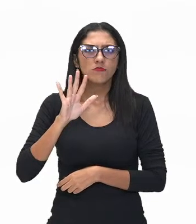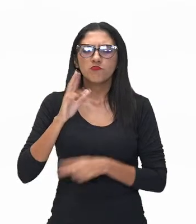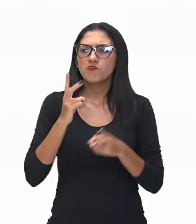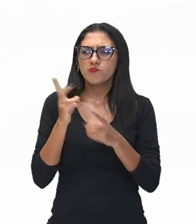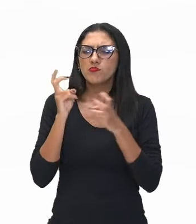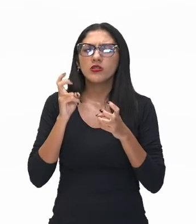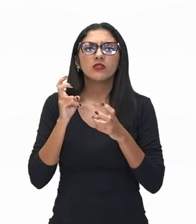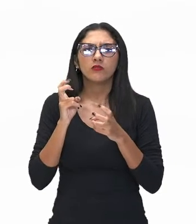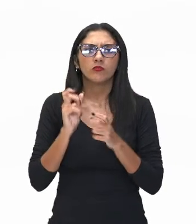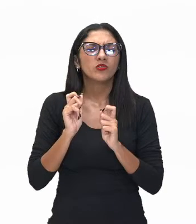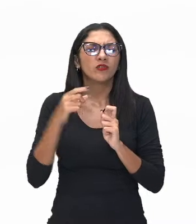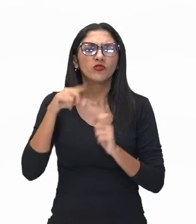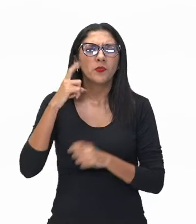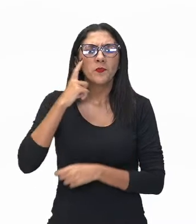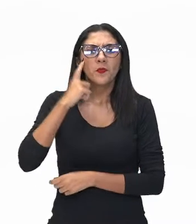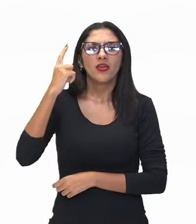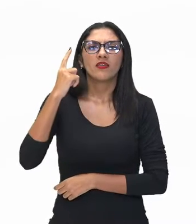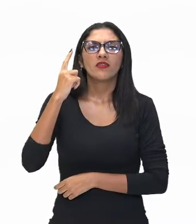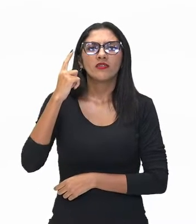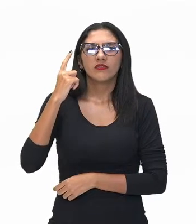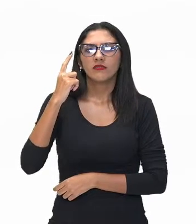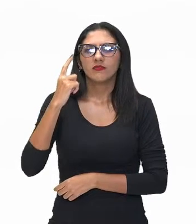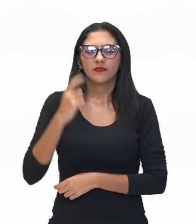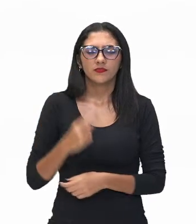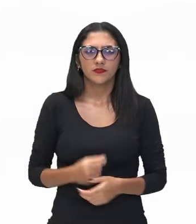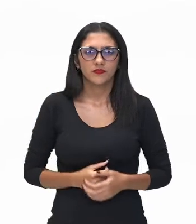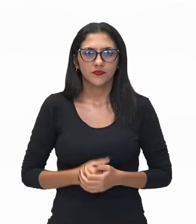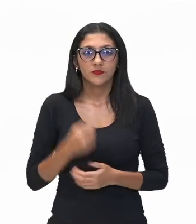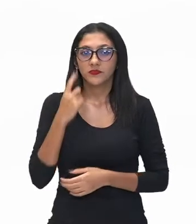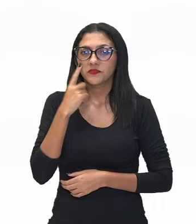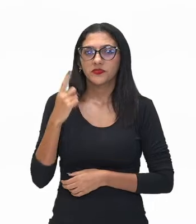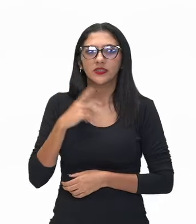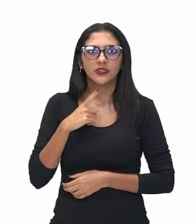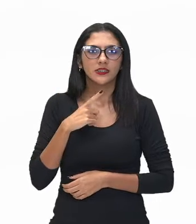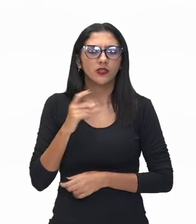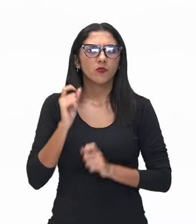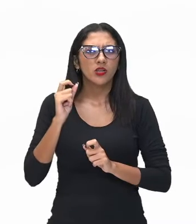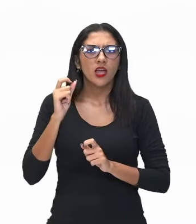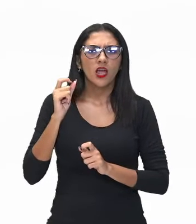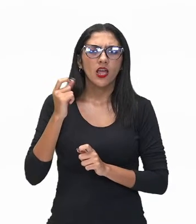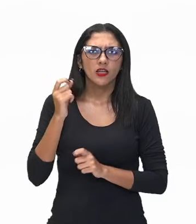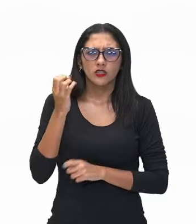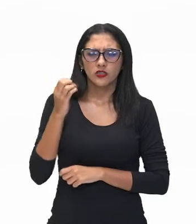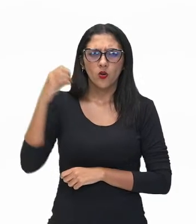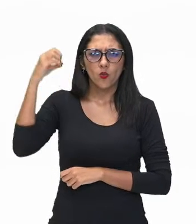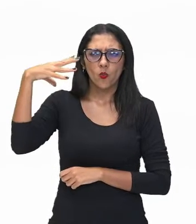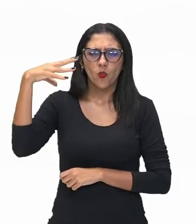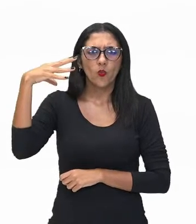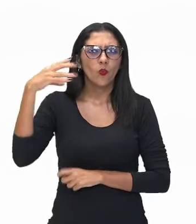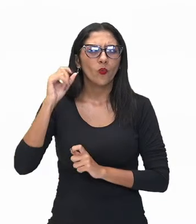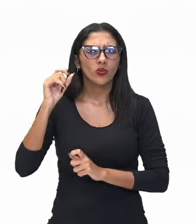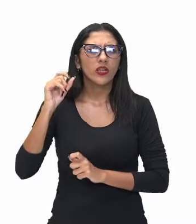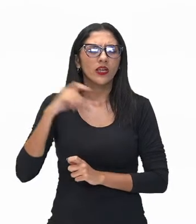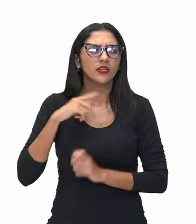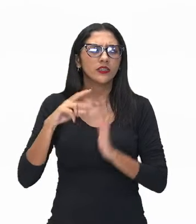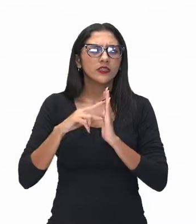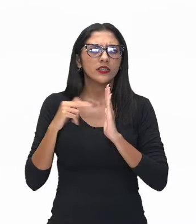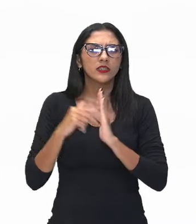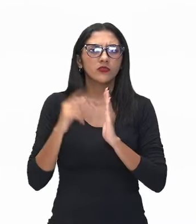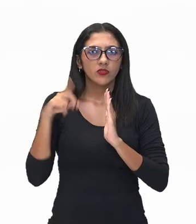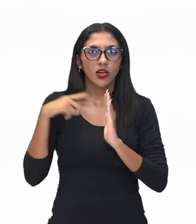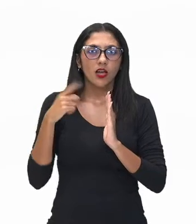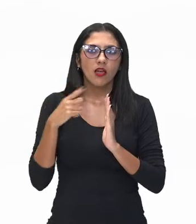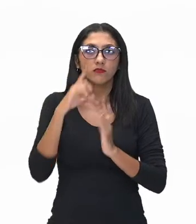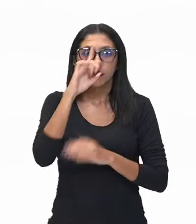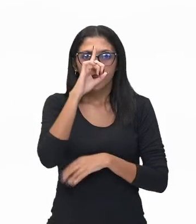deduzir? Né? Você vê aqui que tem uma luzinha aqui, que significa que teve uma boa